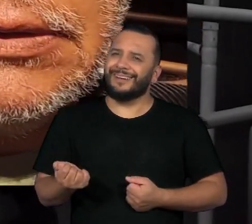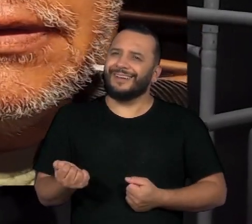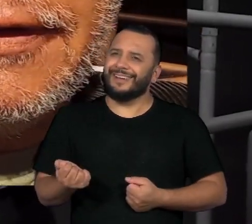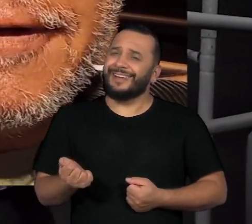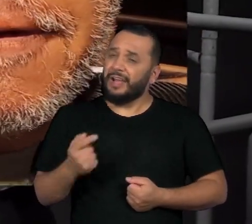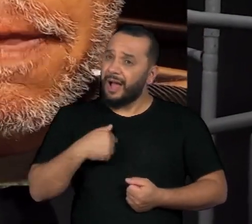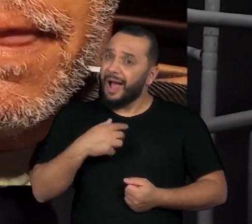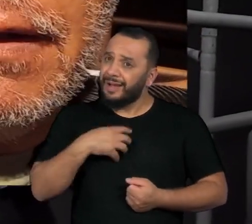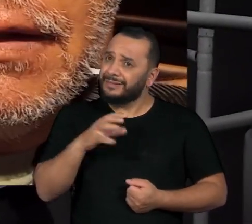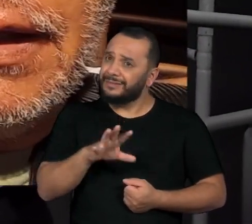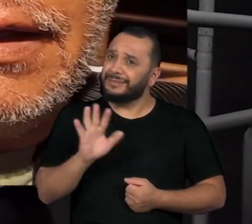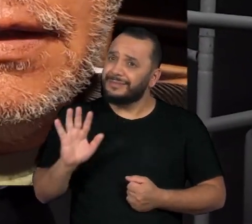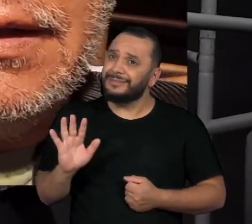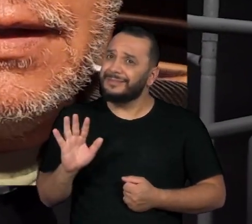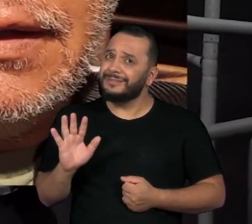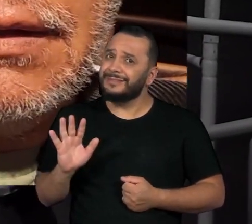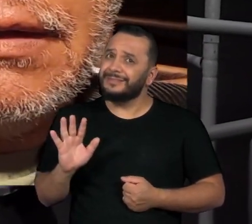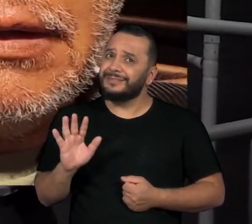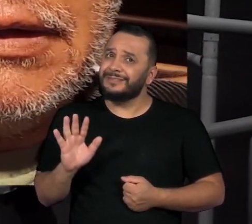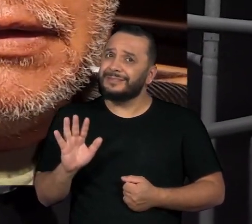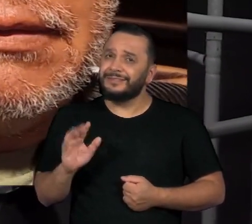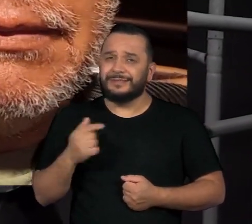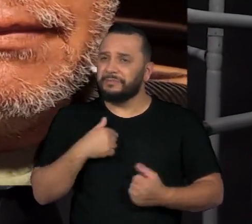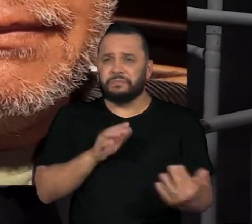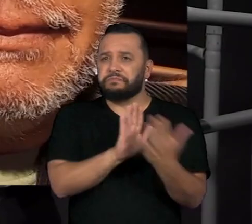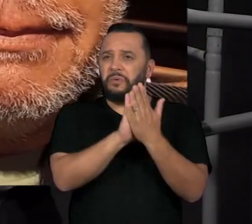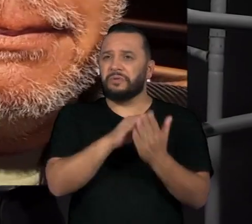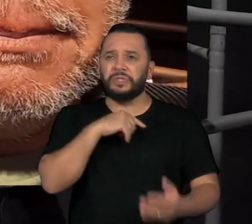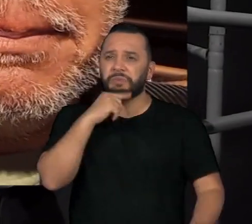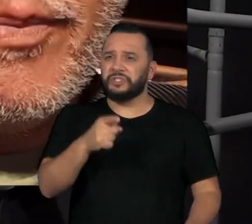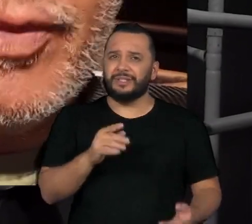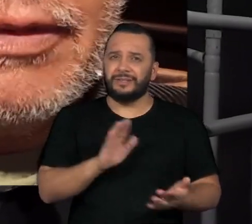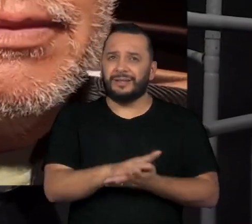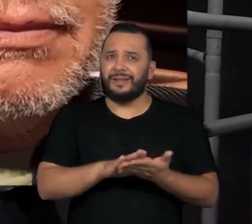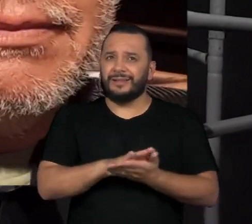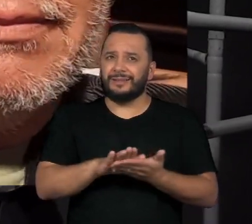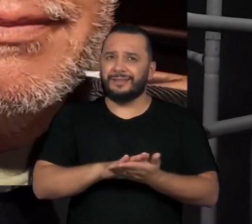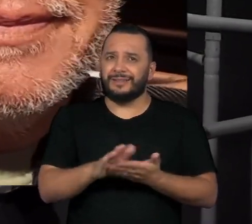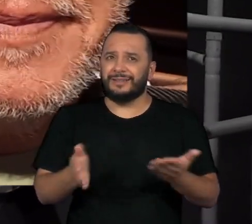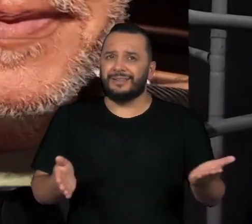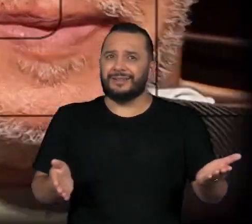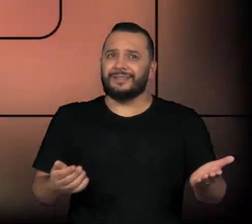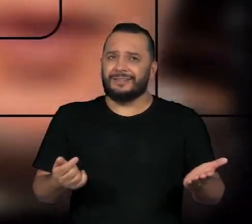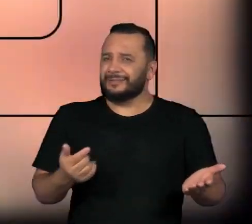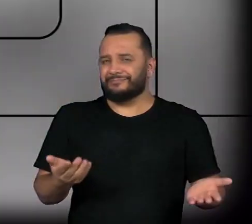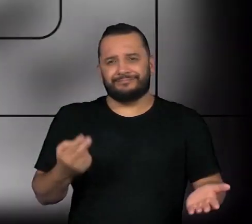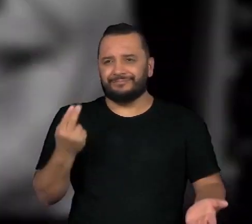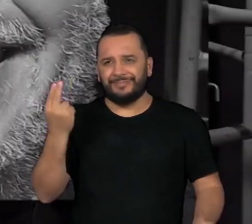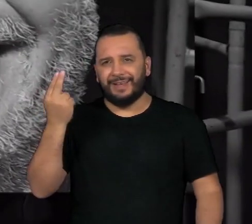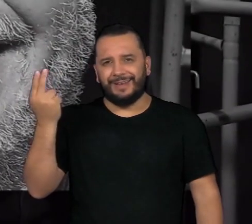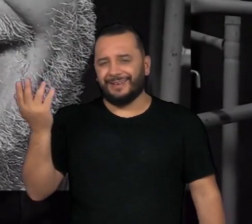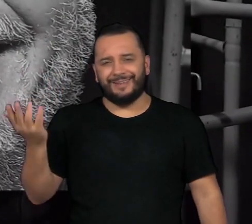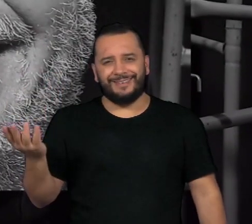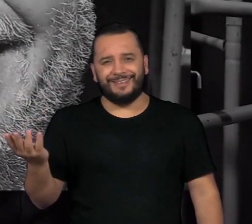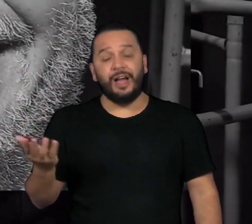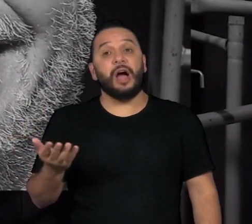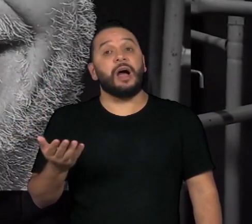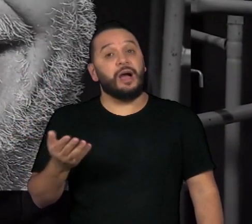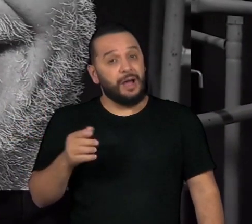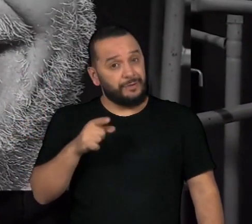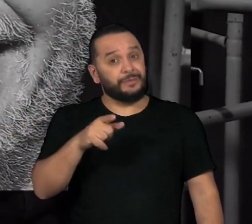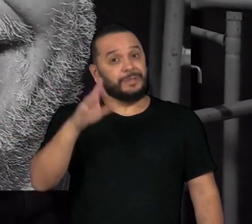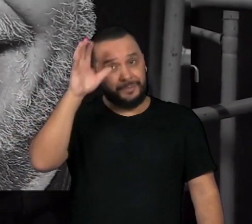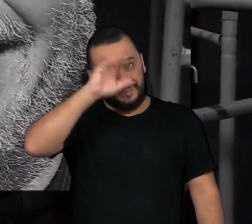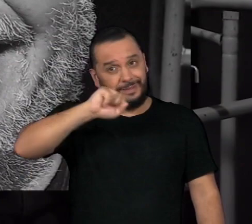assim? É. É porque bater de frente, às vezes, né? Eu com bolsonarista não escuto mais. Ah, você